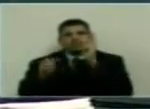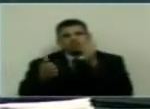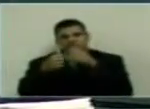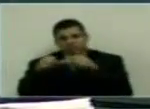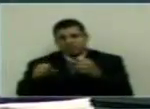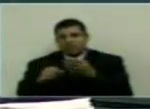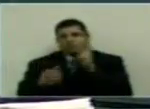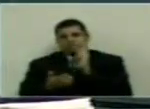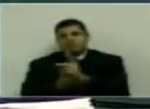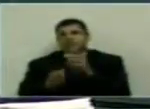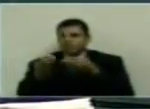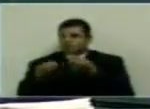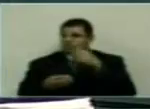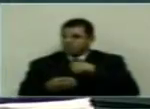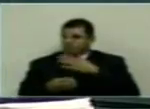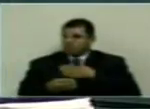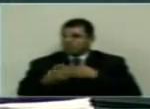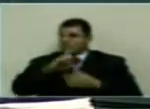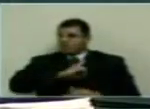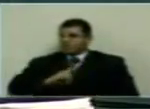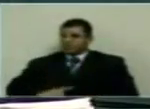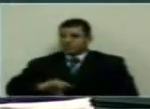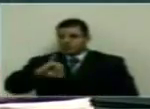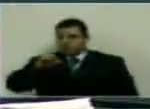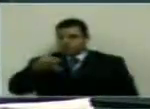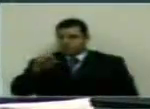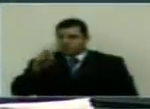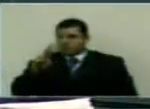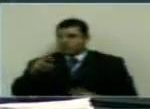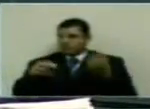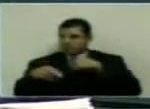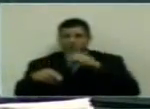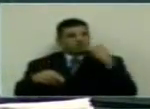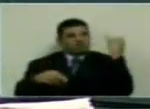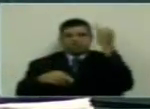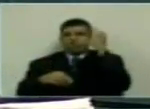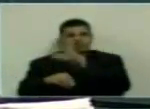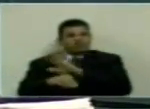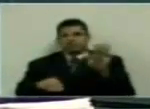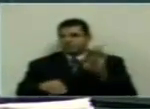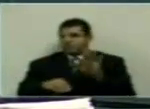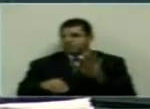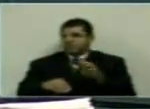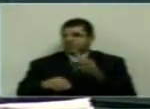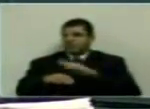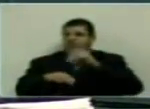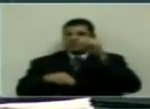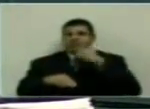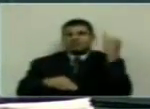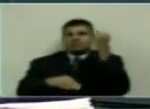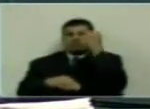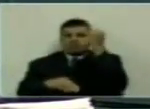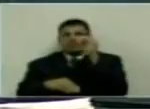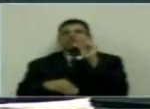Isso para mim, como já disse o deputado José Ricardo, isso para mim não é o mais importante. O mais